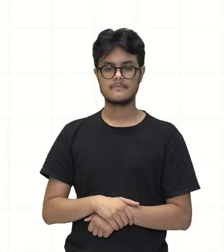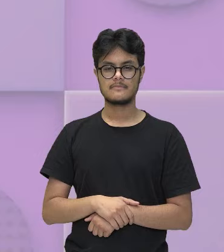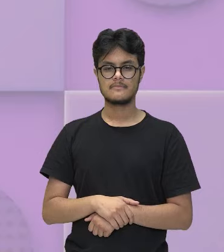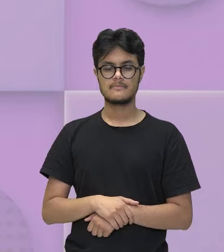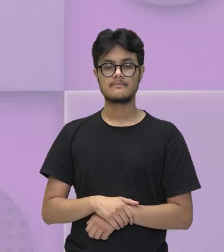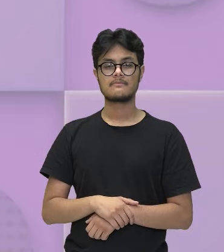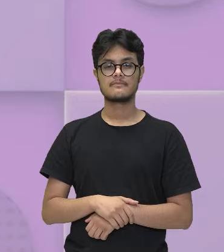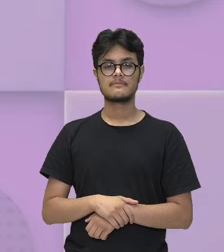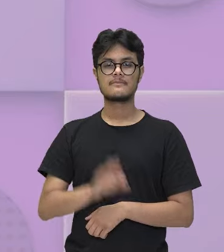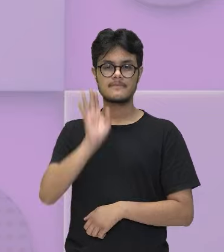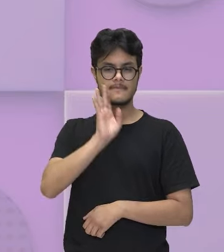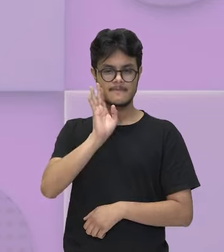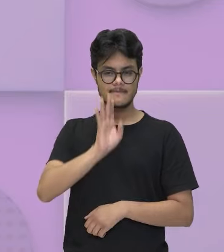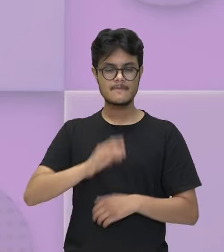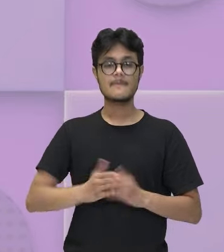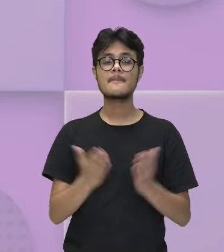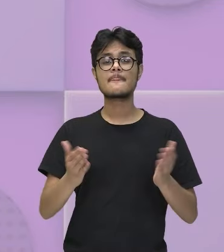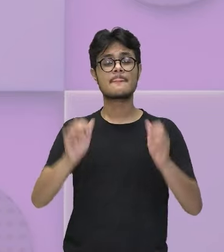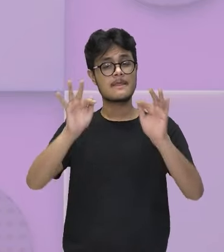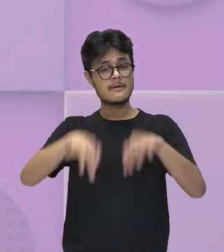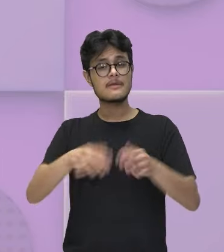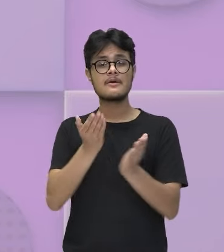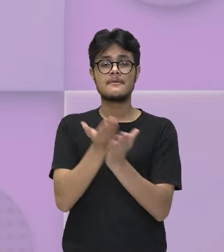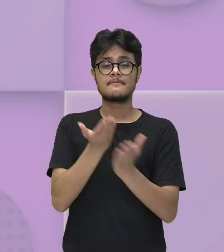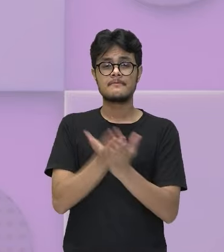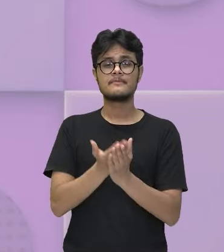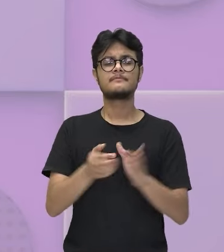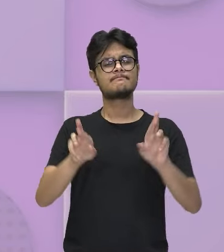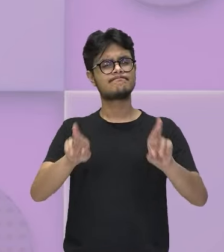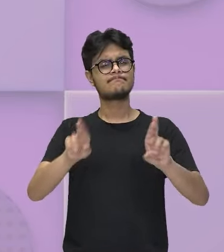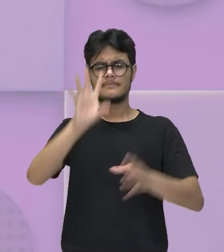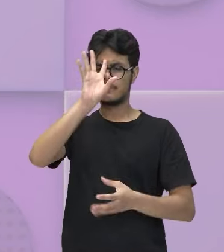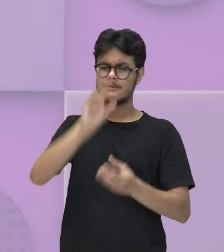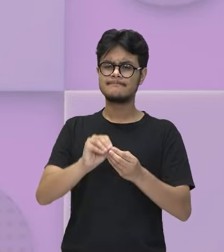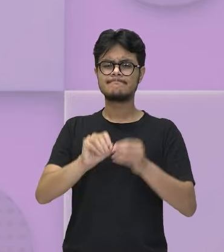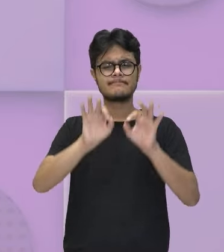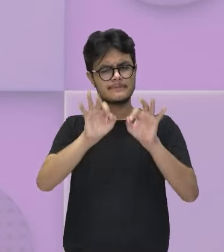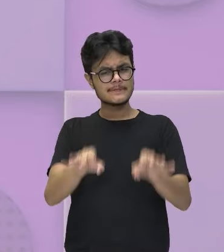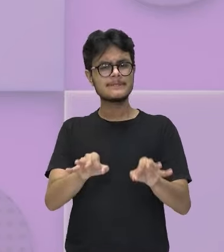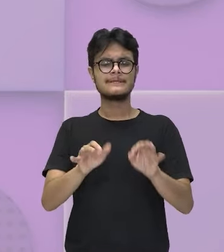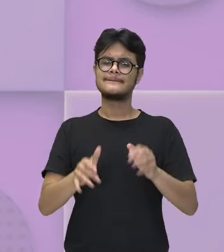Então, muito bem. Essa foi a nossa aula. Eu espero que vocês tenham entendido